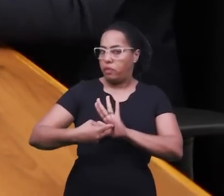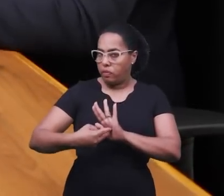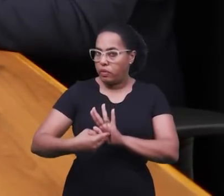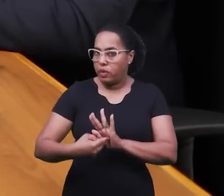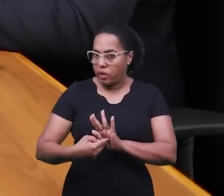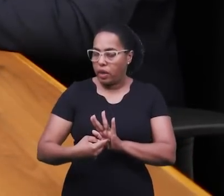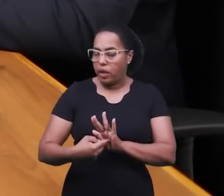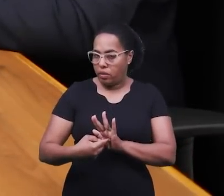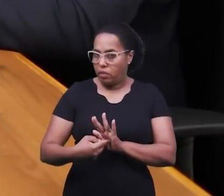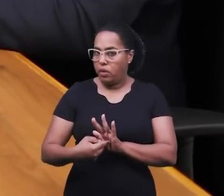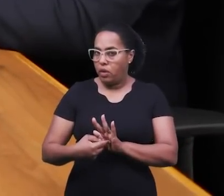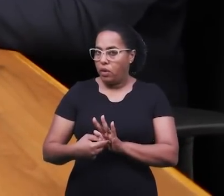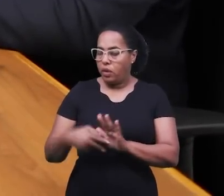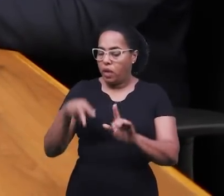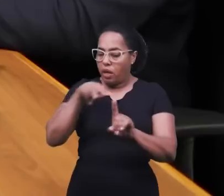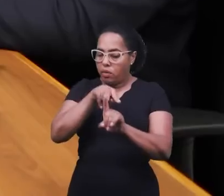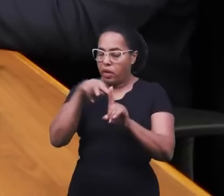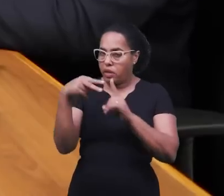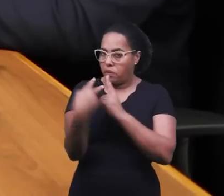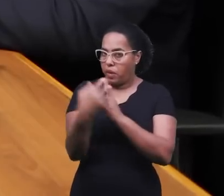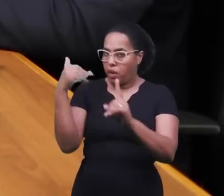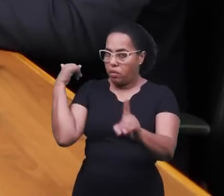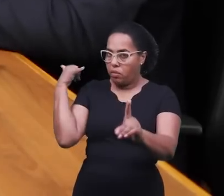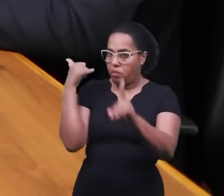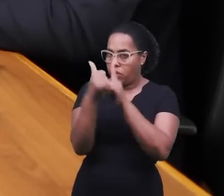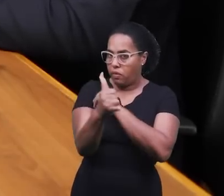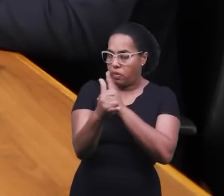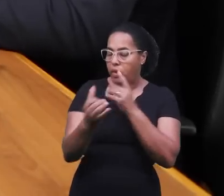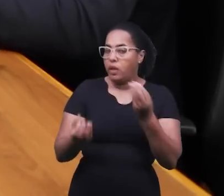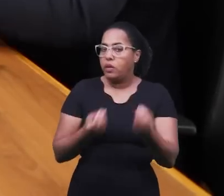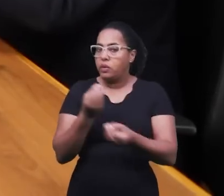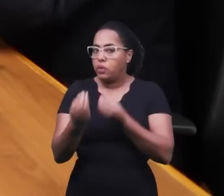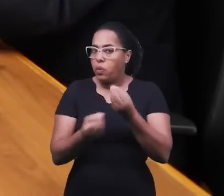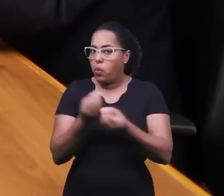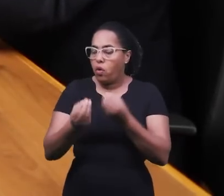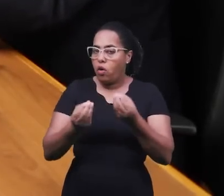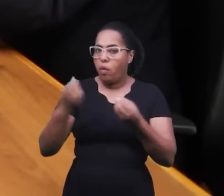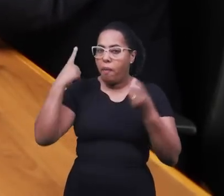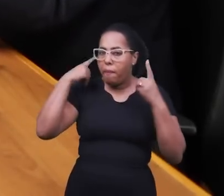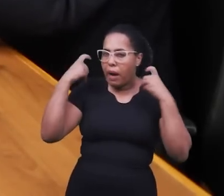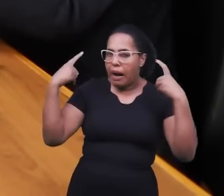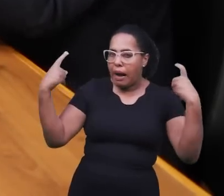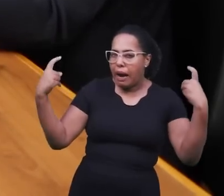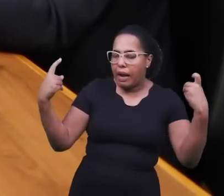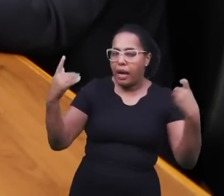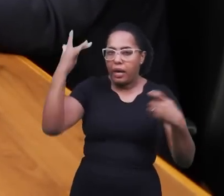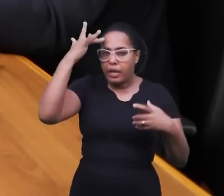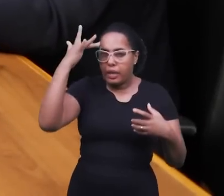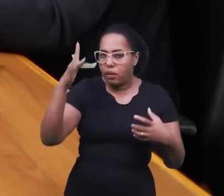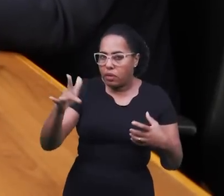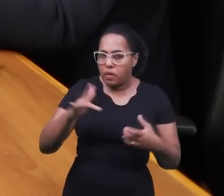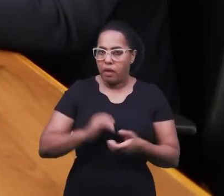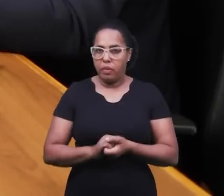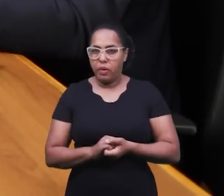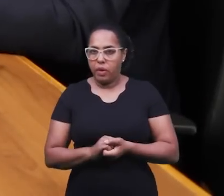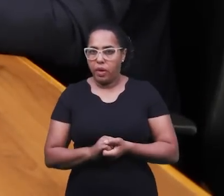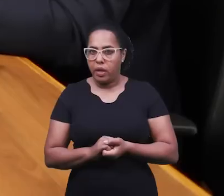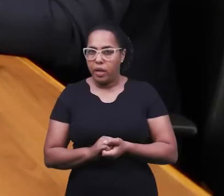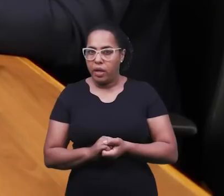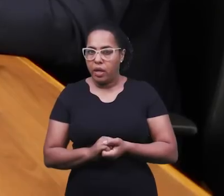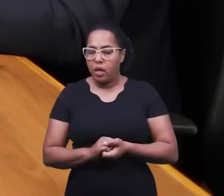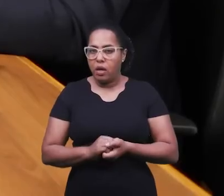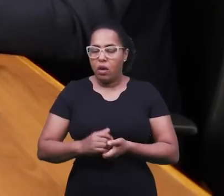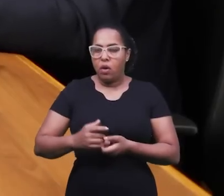a portaria e falei assim, olha só, o que está acontecendo? Não, estão implantando um alarme de incêndio no prédio. O que aconteceu? Eu